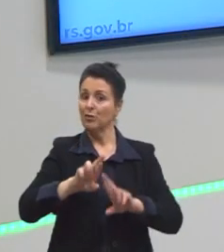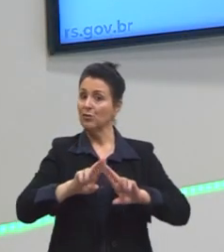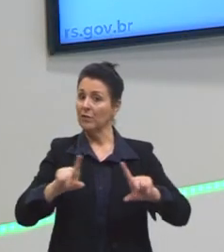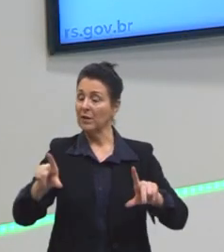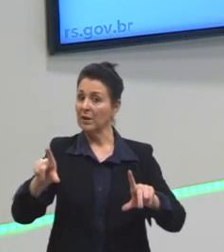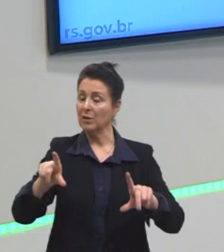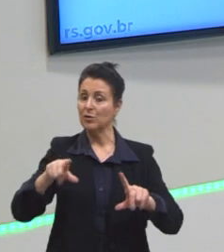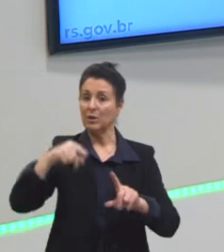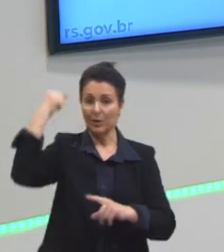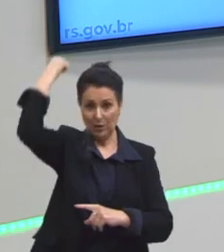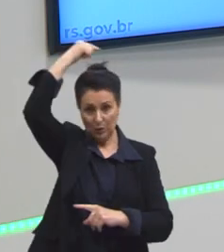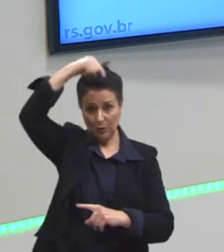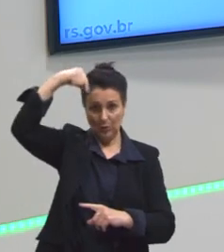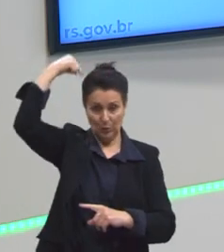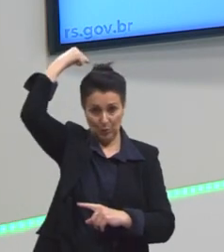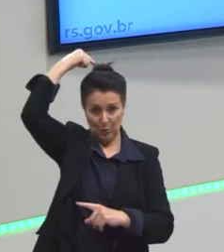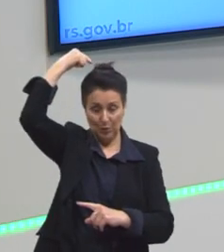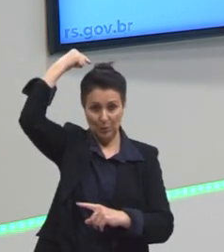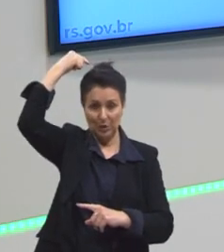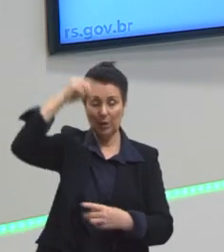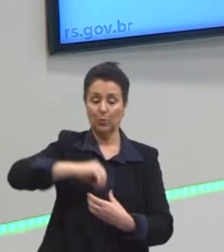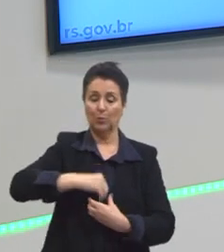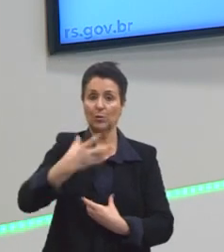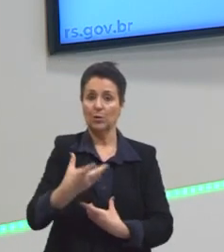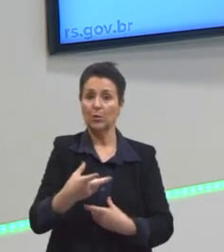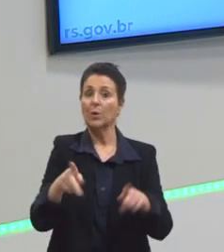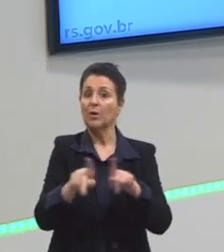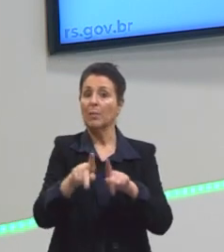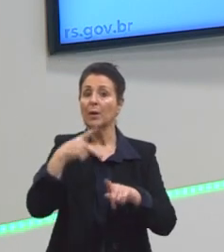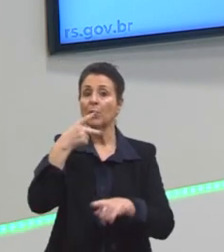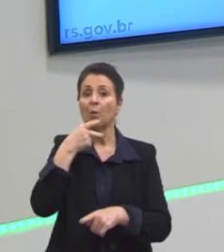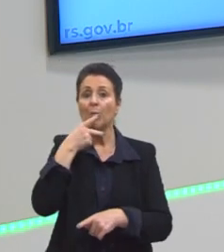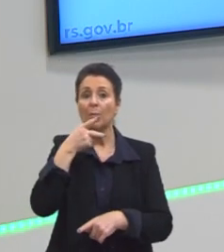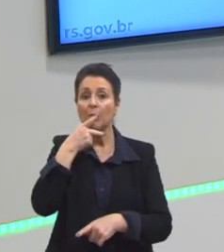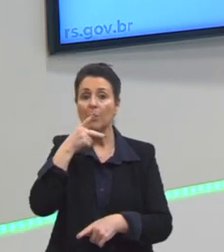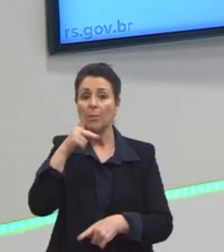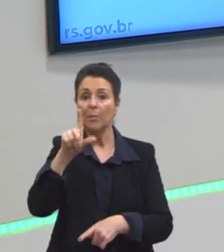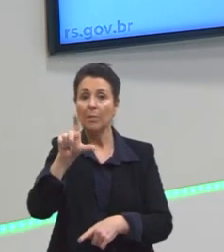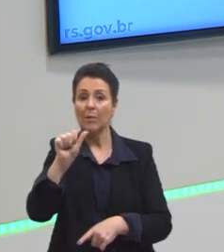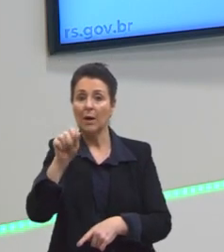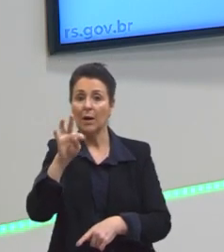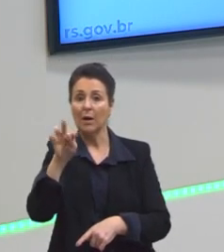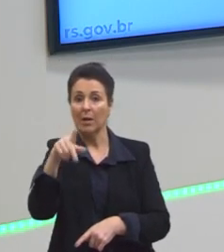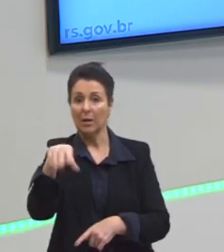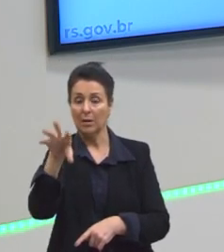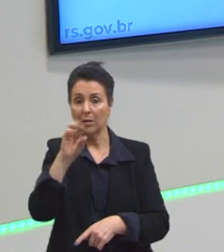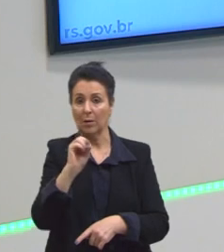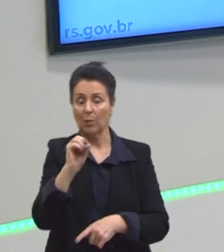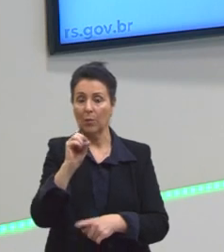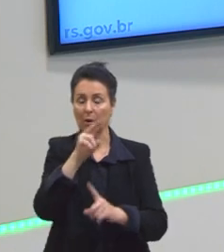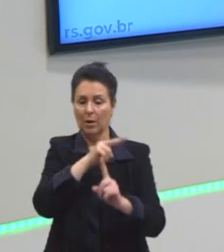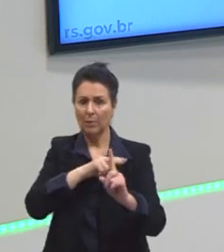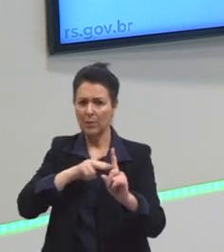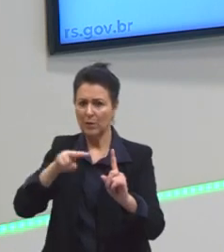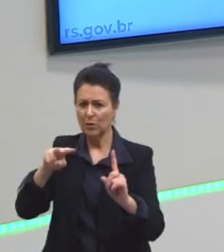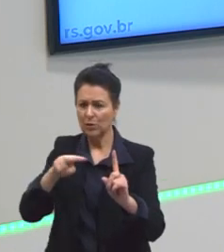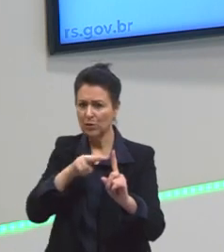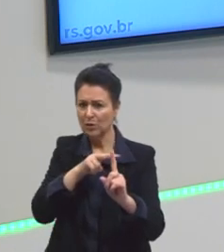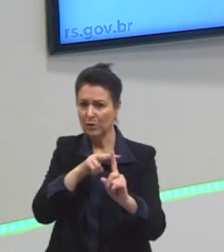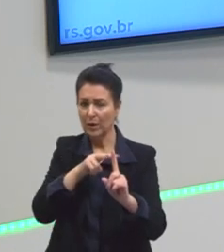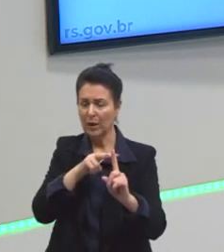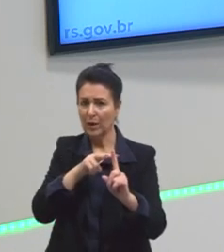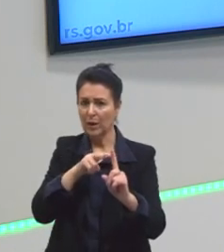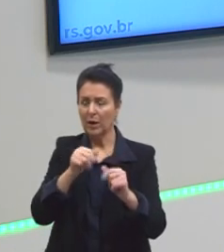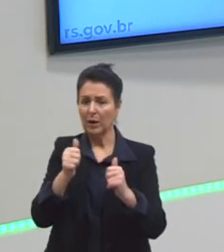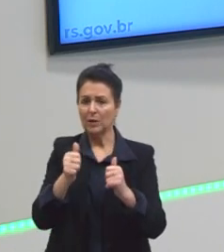Agostinho né e do Platão certo o Santo Agostinho então tem essa perspectiva que sempre lembre-se